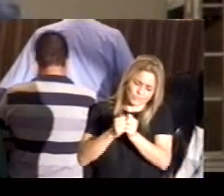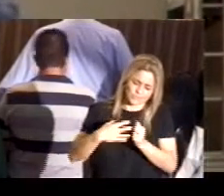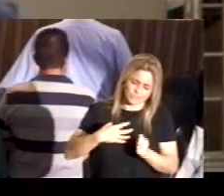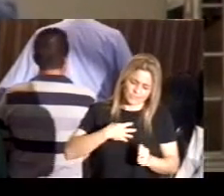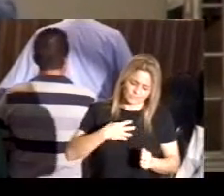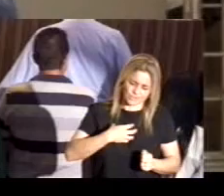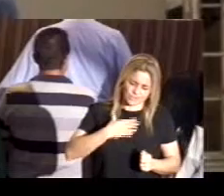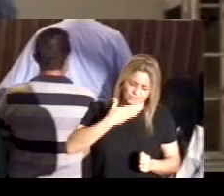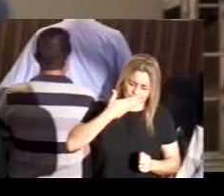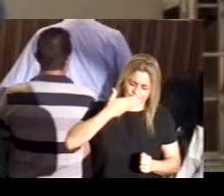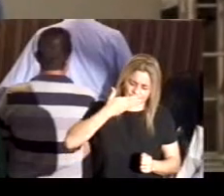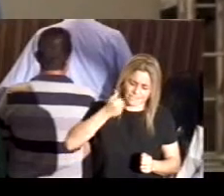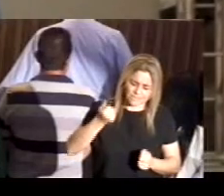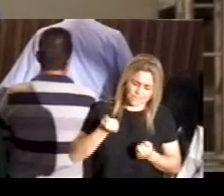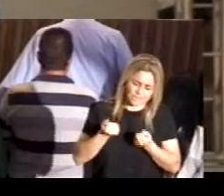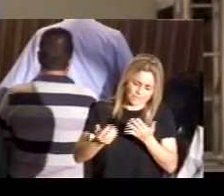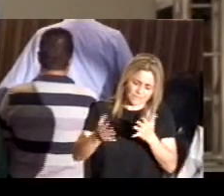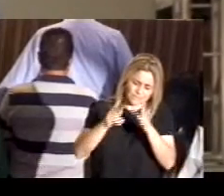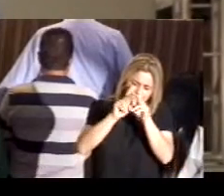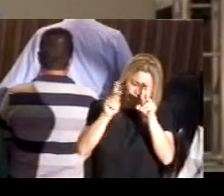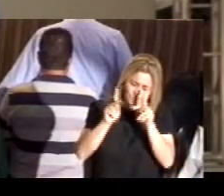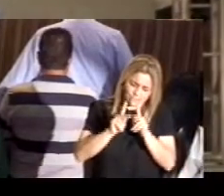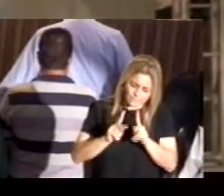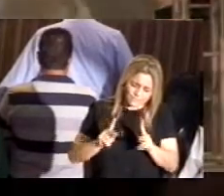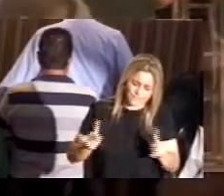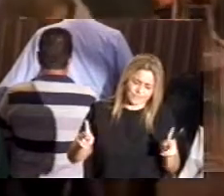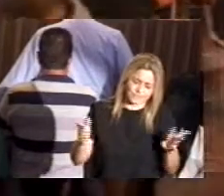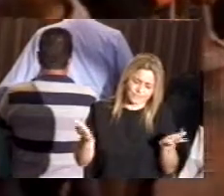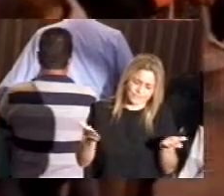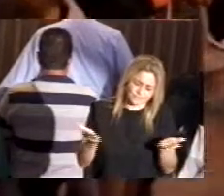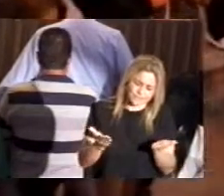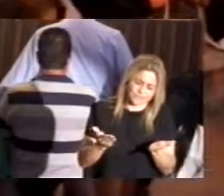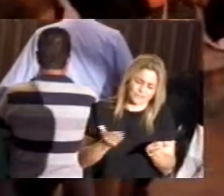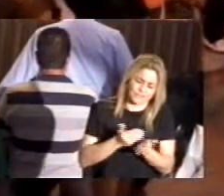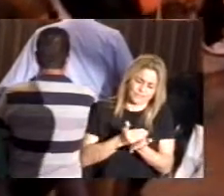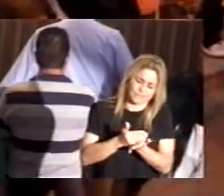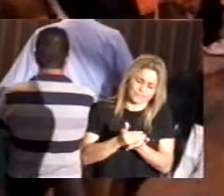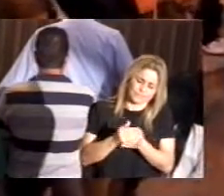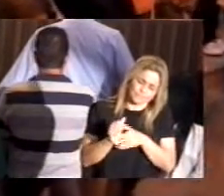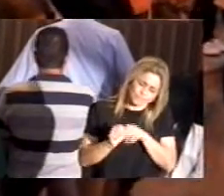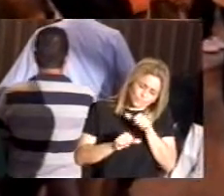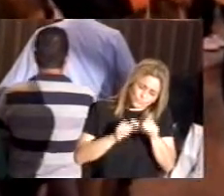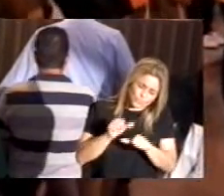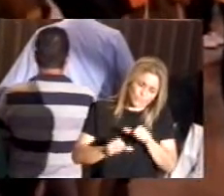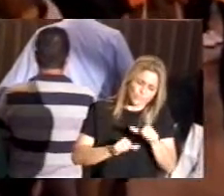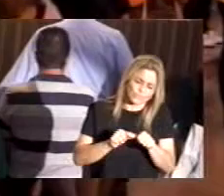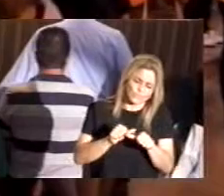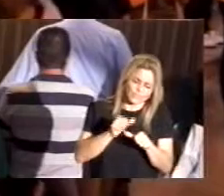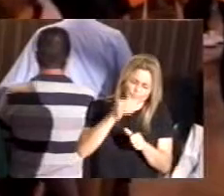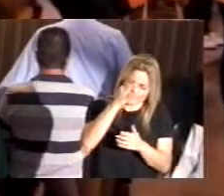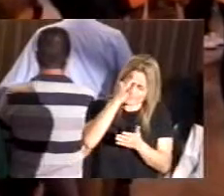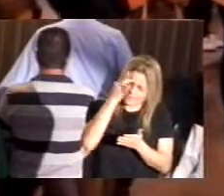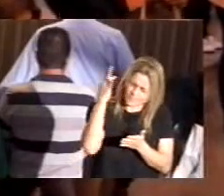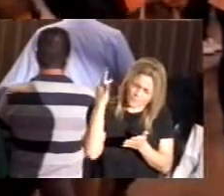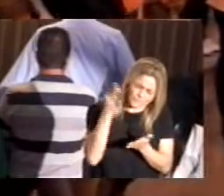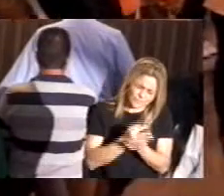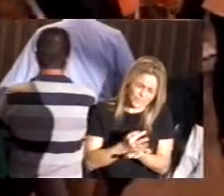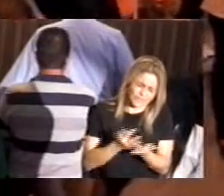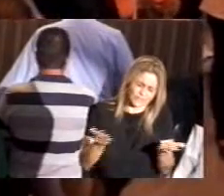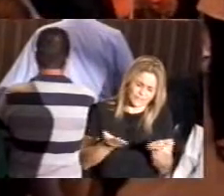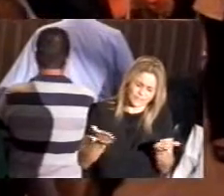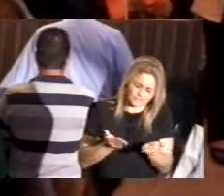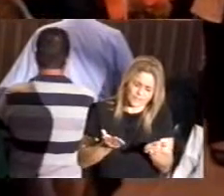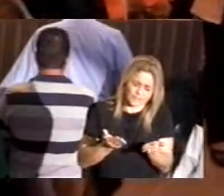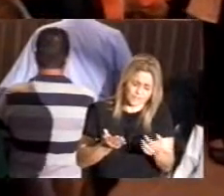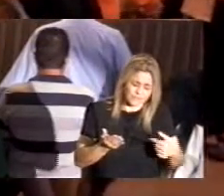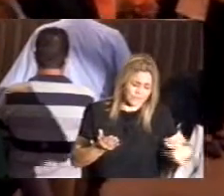deles. Mas eu quero te pedir que o Senhor comece essa virada. Pela fé, Senhor, eu estou dizendo para esse povo,